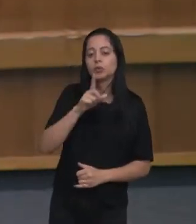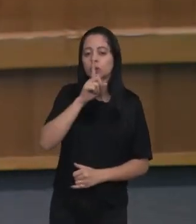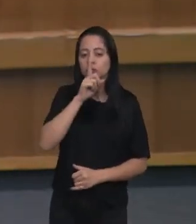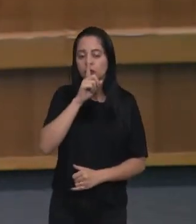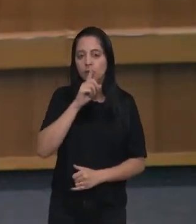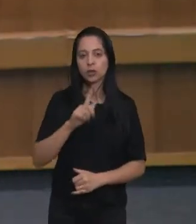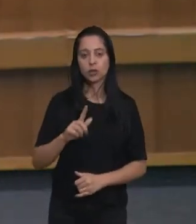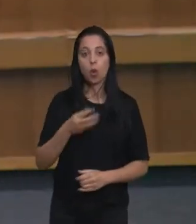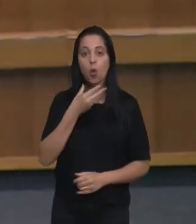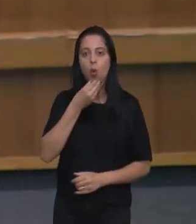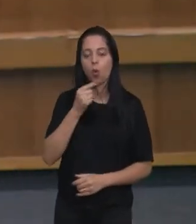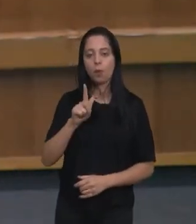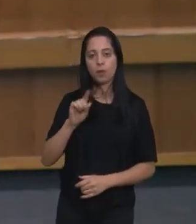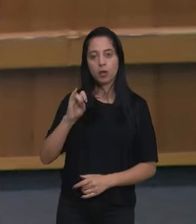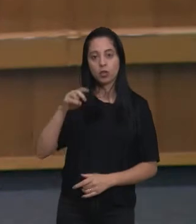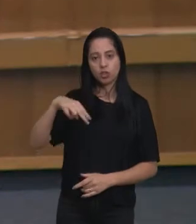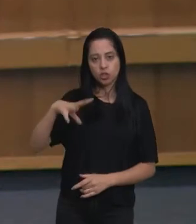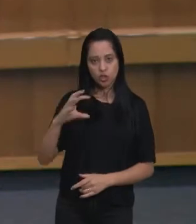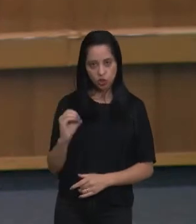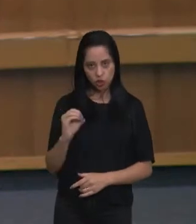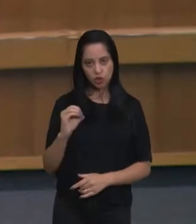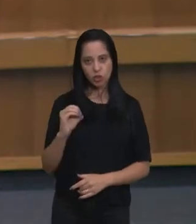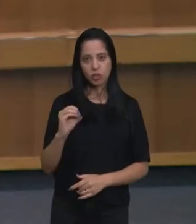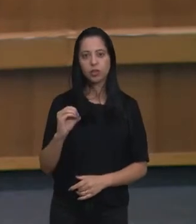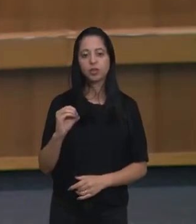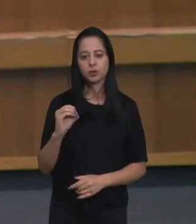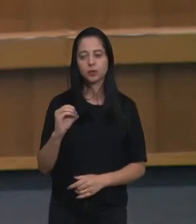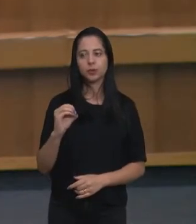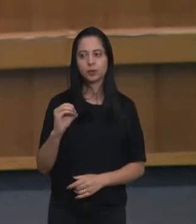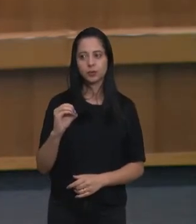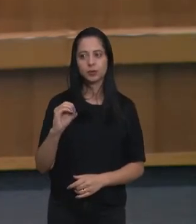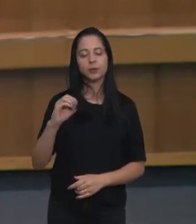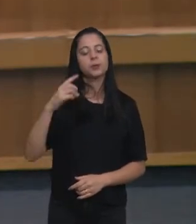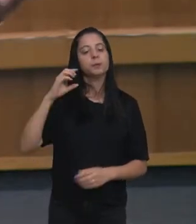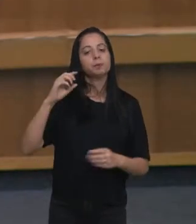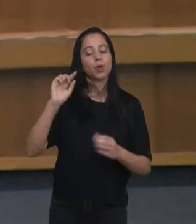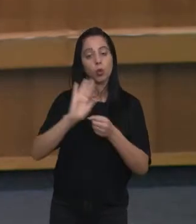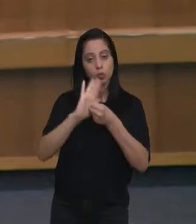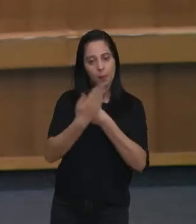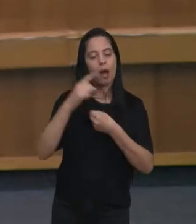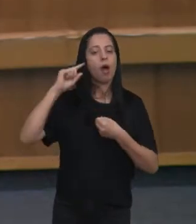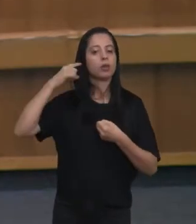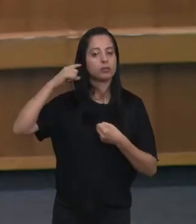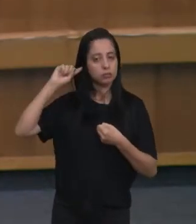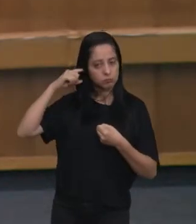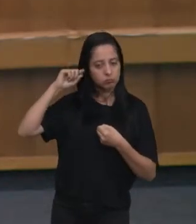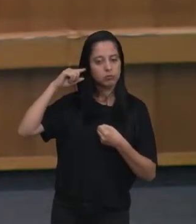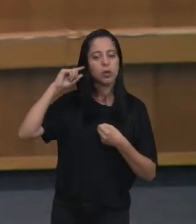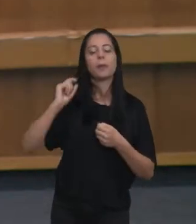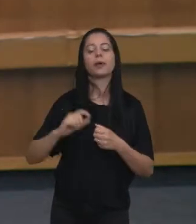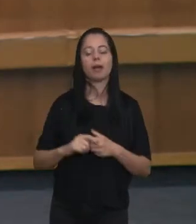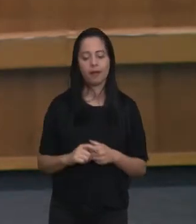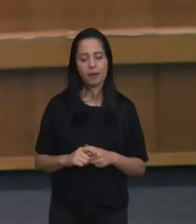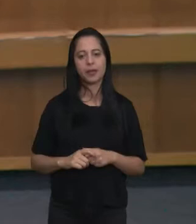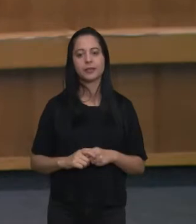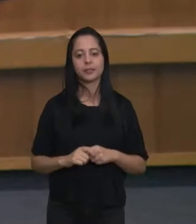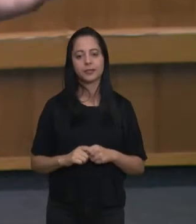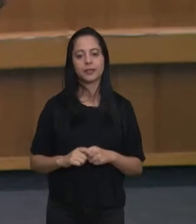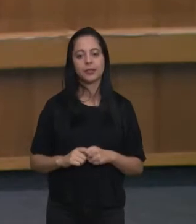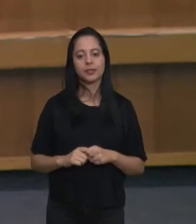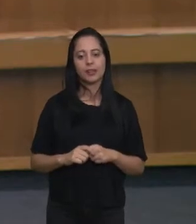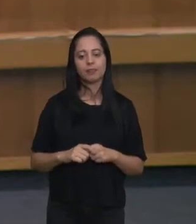Gino, lá do Grêmio Esportivo Jardim das Indústrias, há mais de 40 anos, um dos primeiros sócios lá do Grêmio Esportivo Jardim das